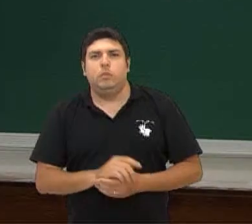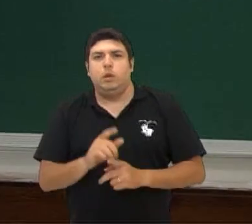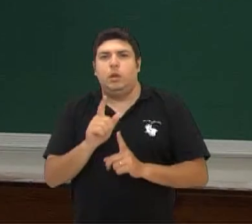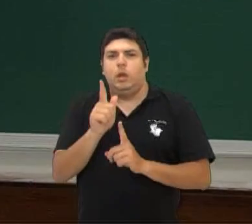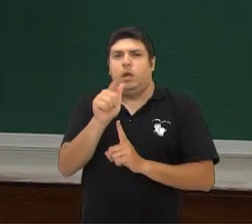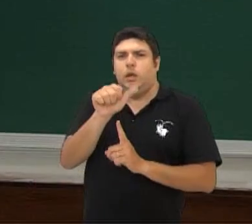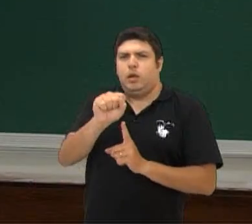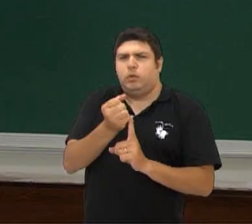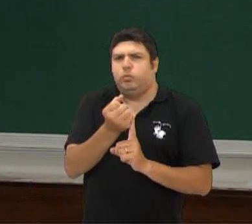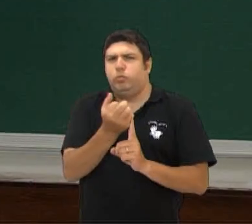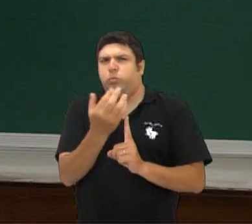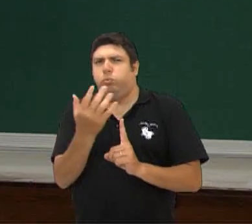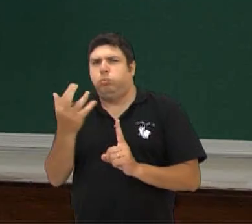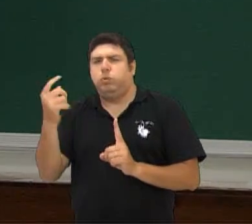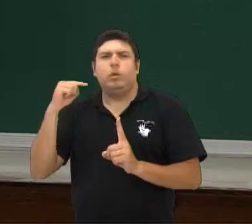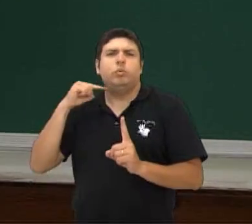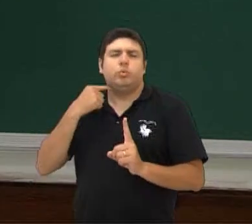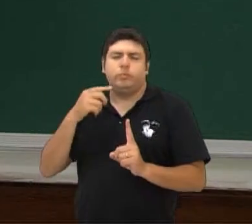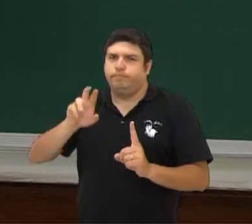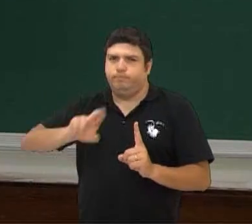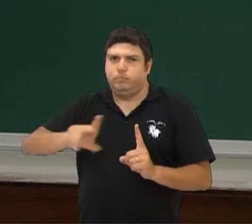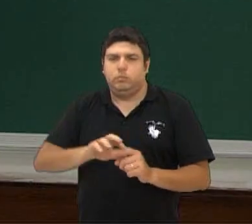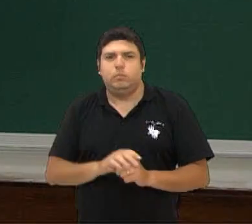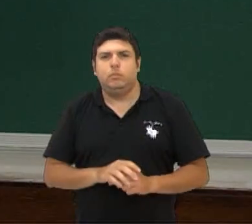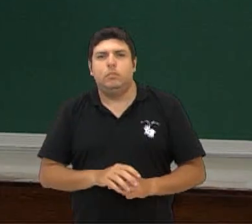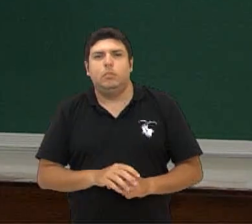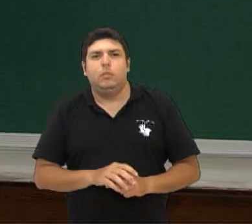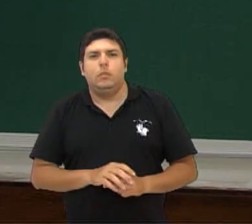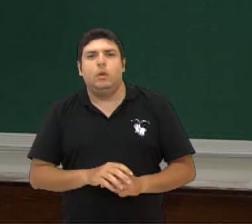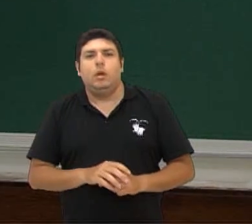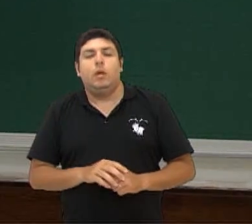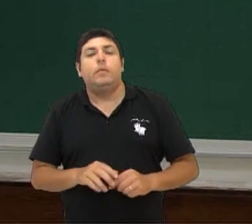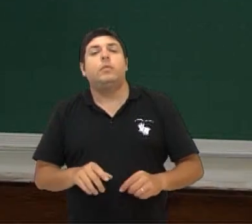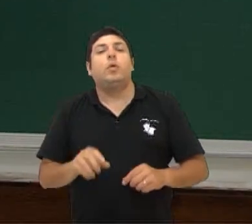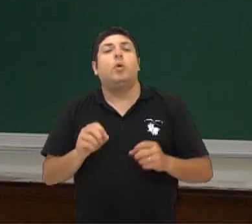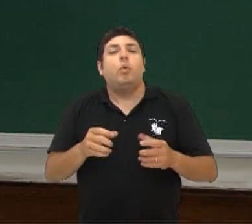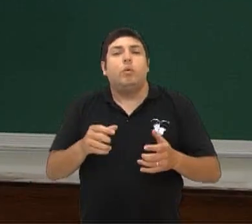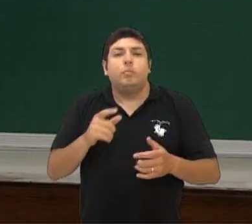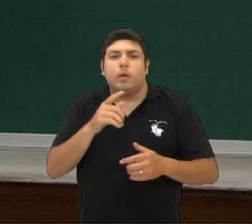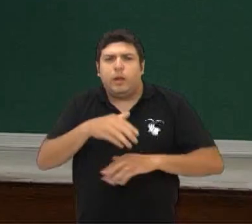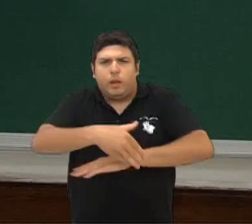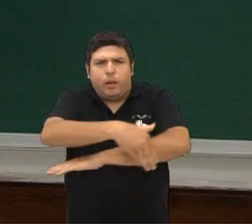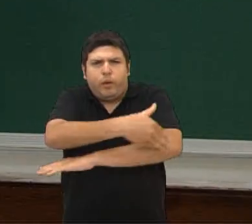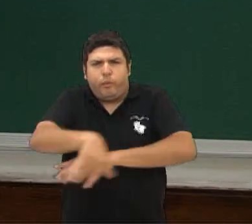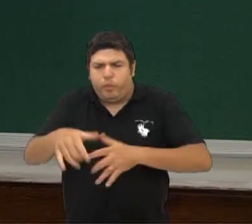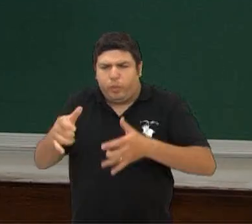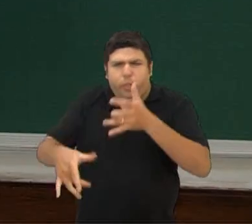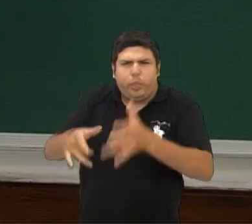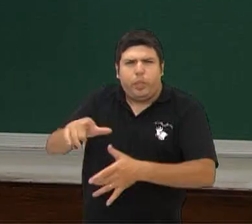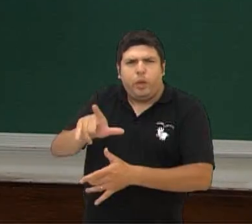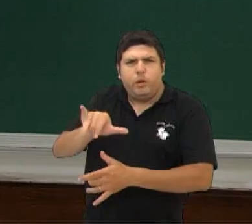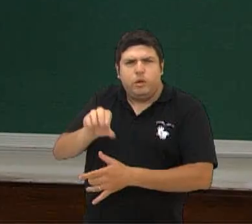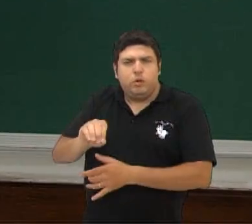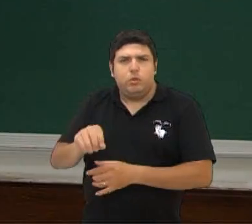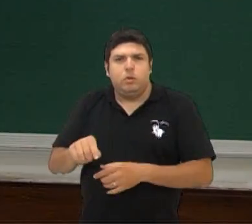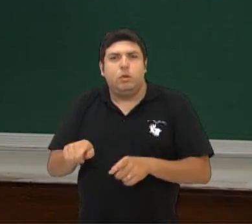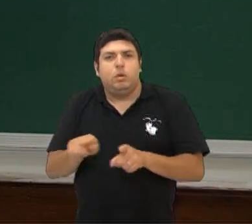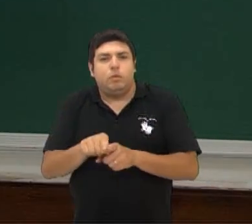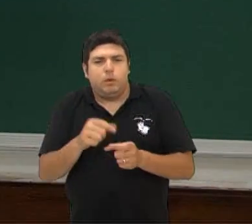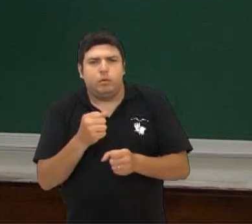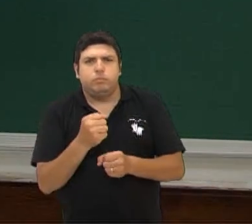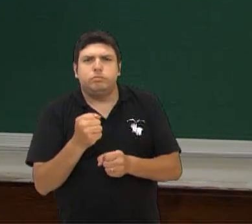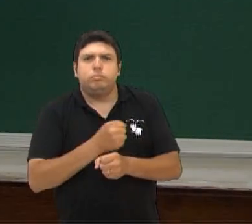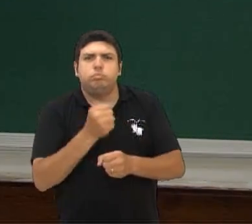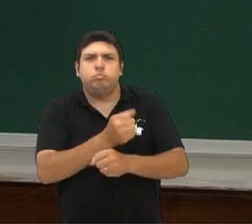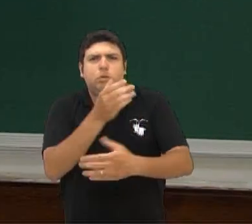poluentes. Uso de fertilizantes, a gente já falou que sim. Lançamento de lixos na rua. Poderia. Construção de barragem. Não